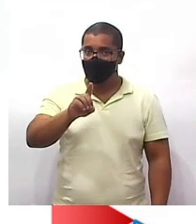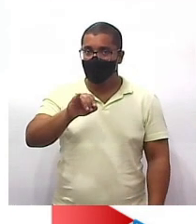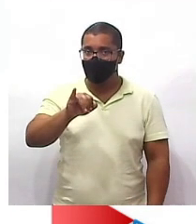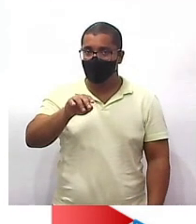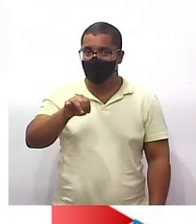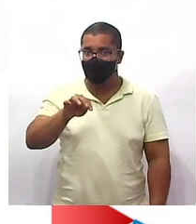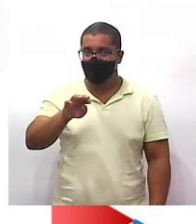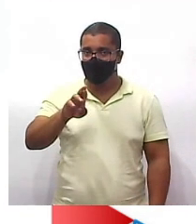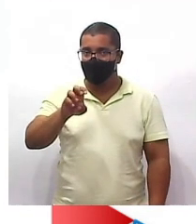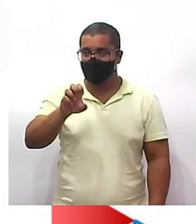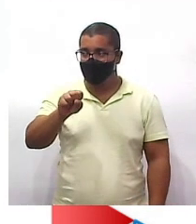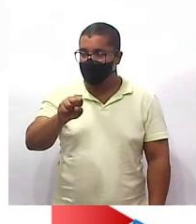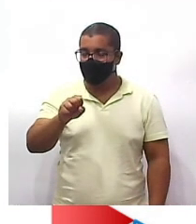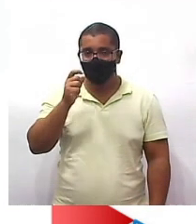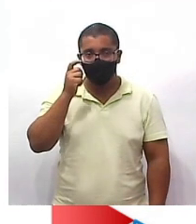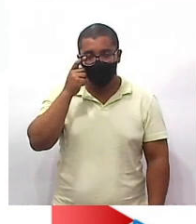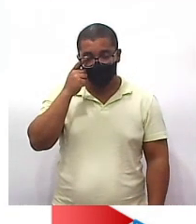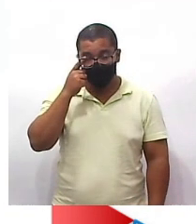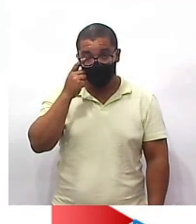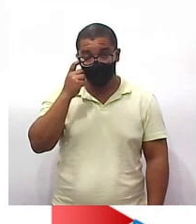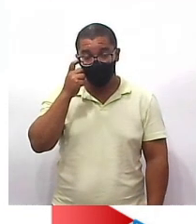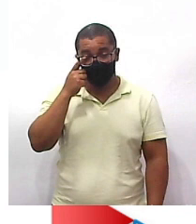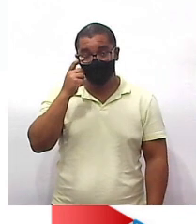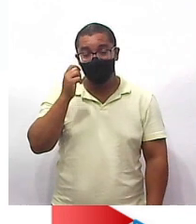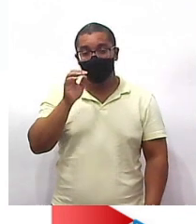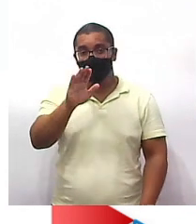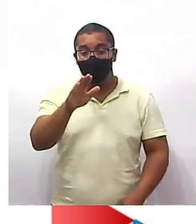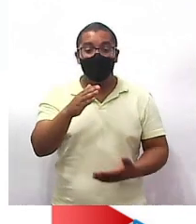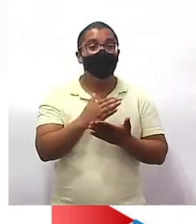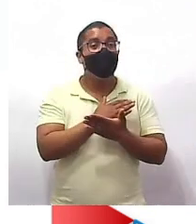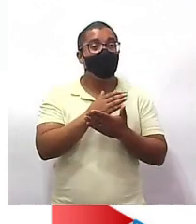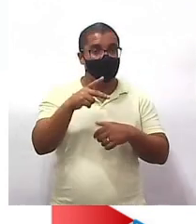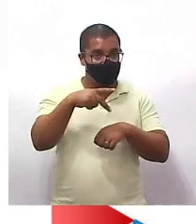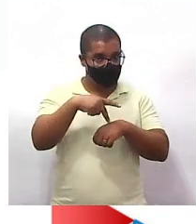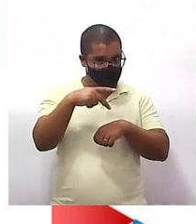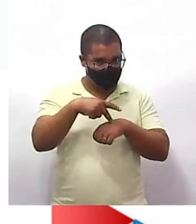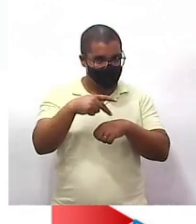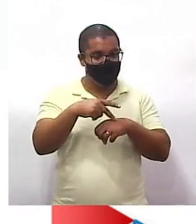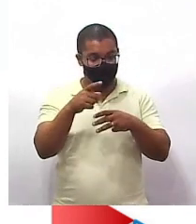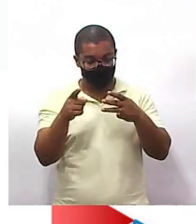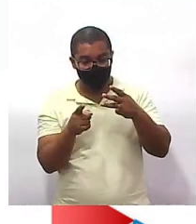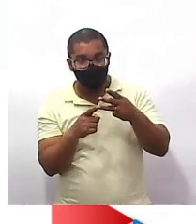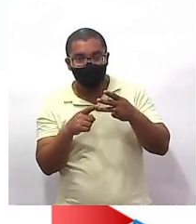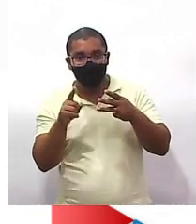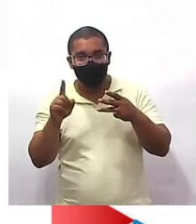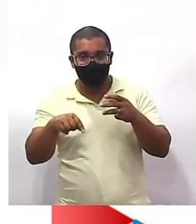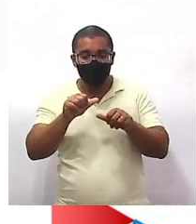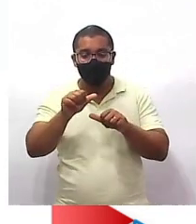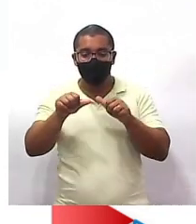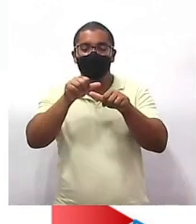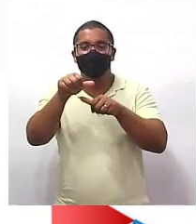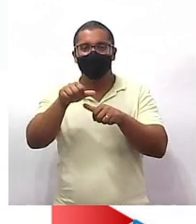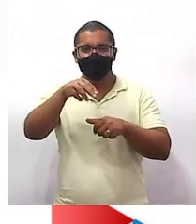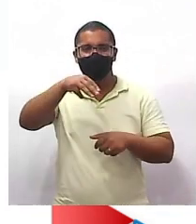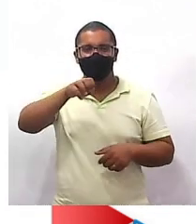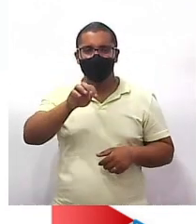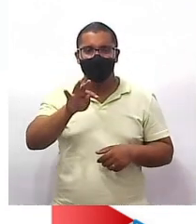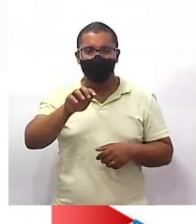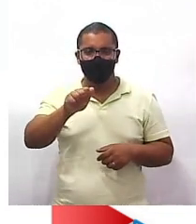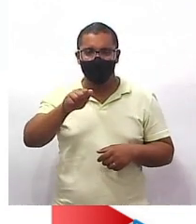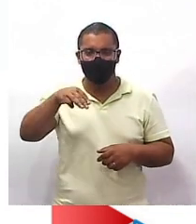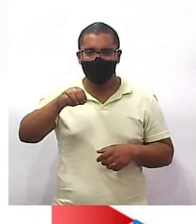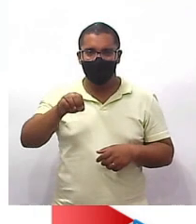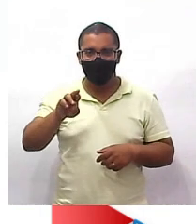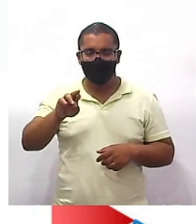falar das rochas que vão sofrer metamorfose. Essas rochas elas são conhecidas